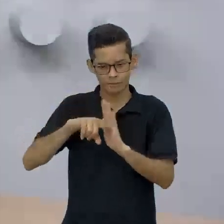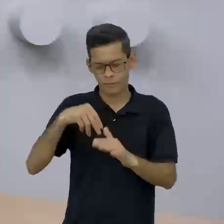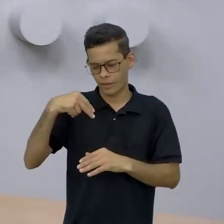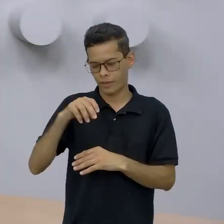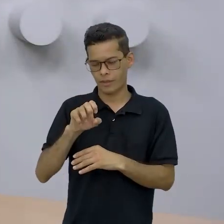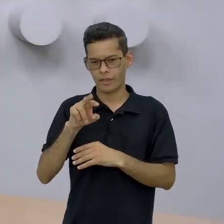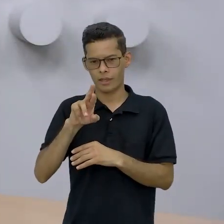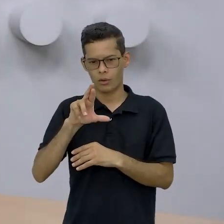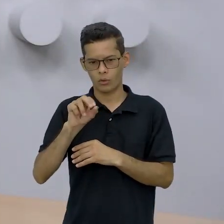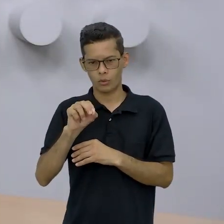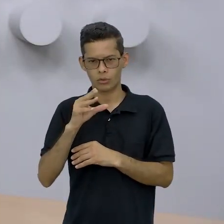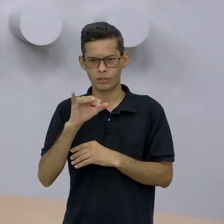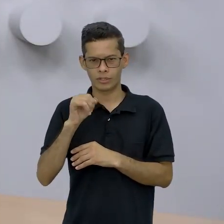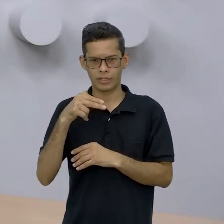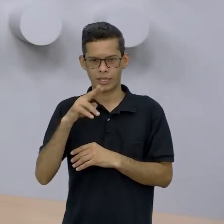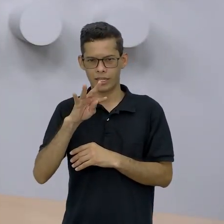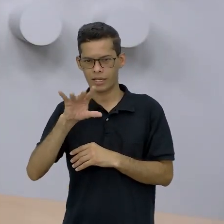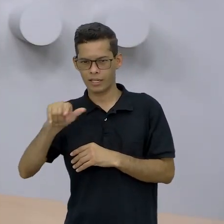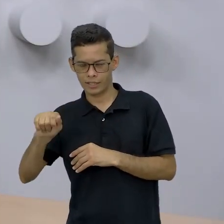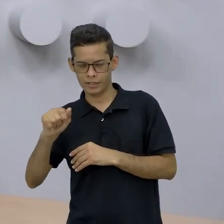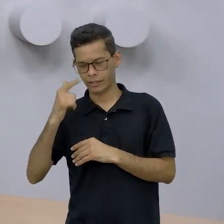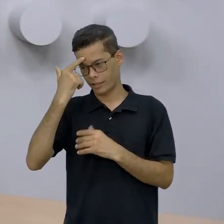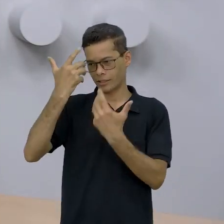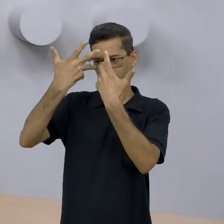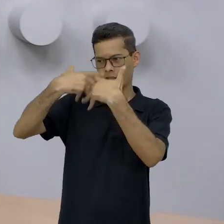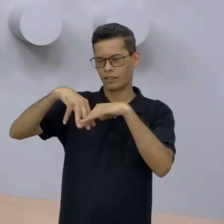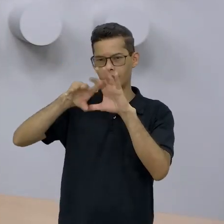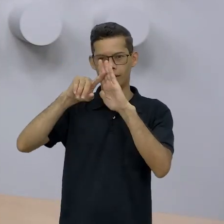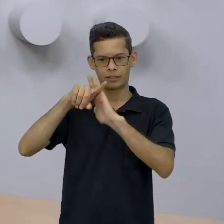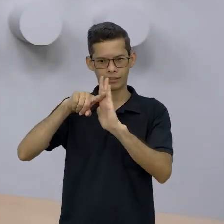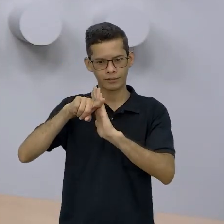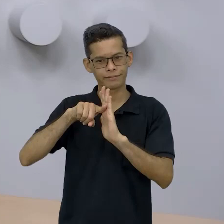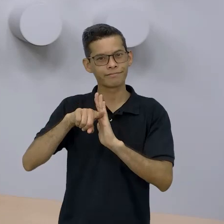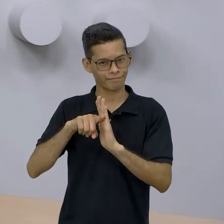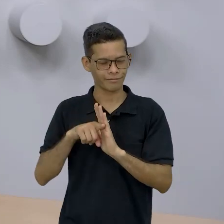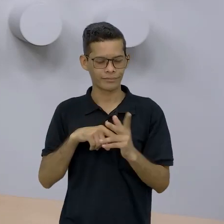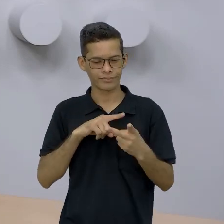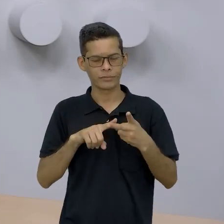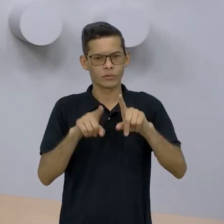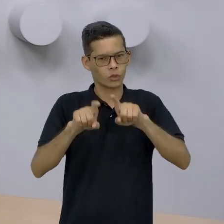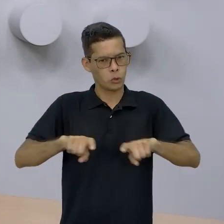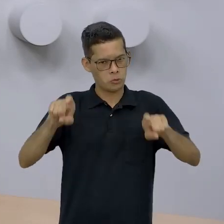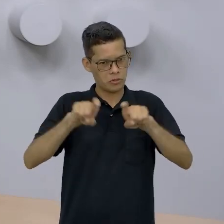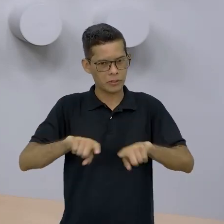Aconteceu outro chamado computador. Ou seja, nós temos máquinas que